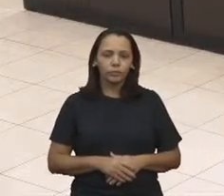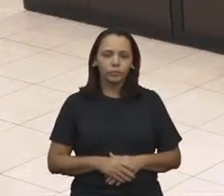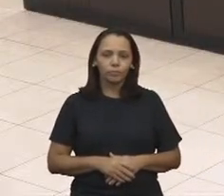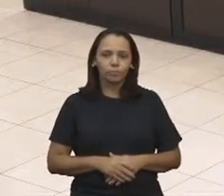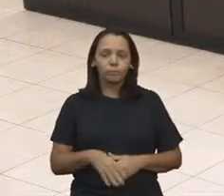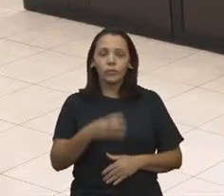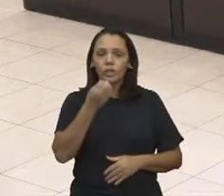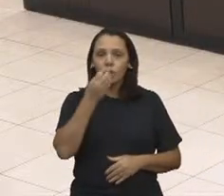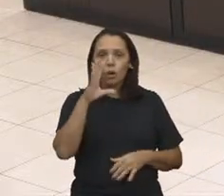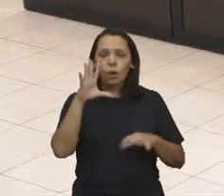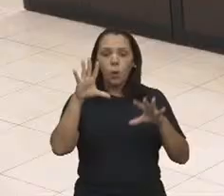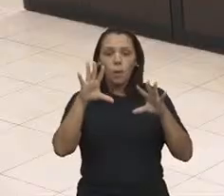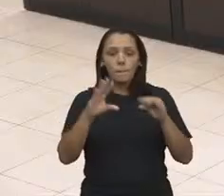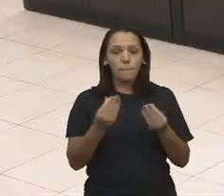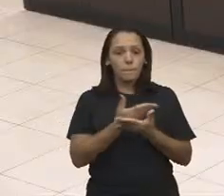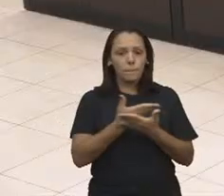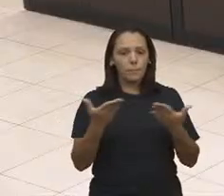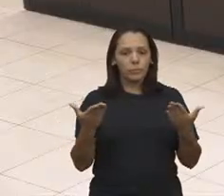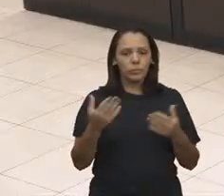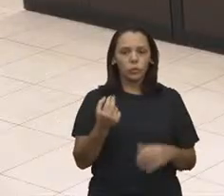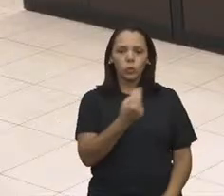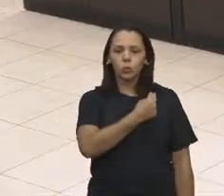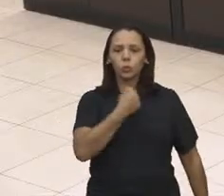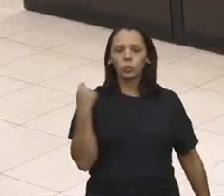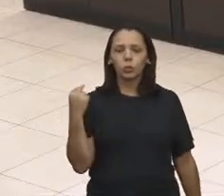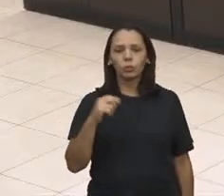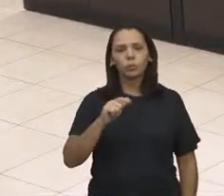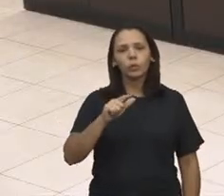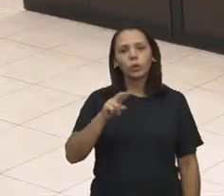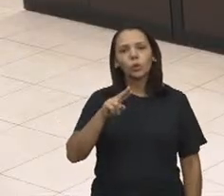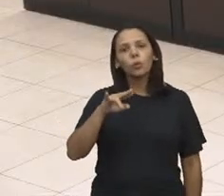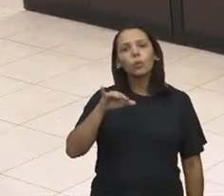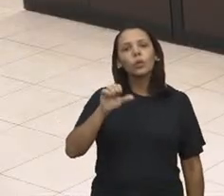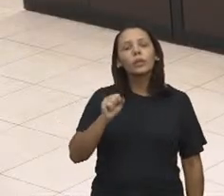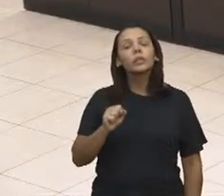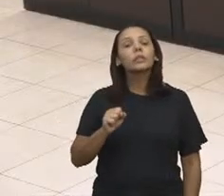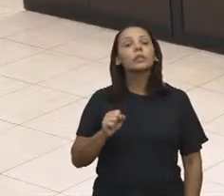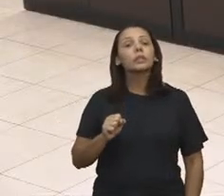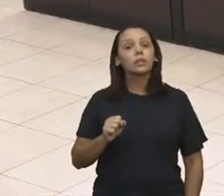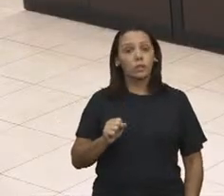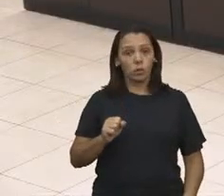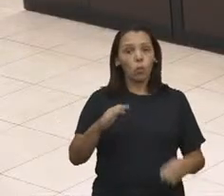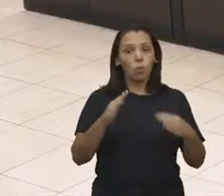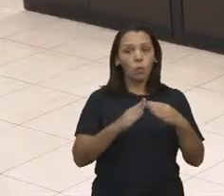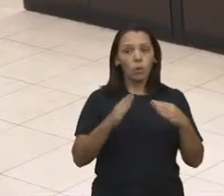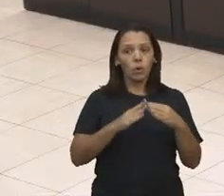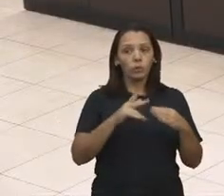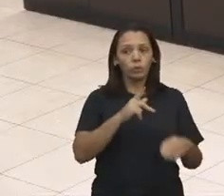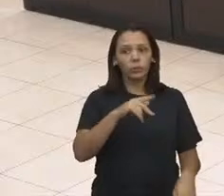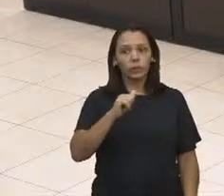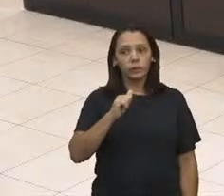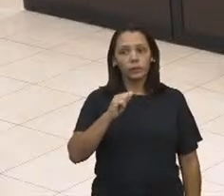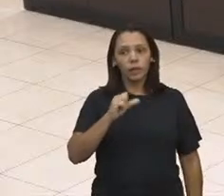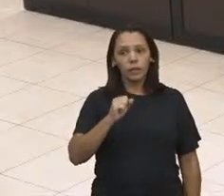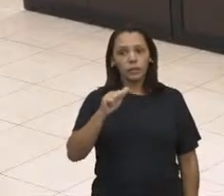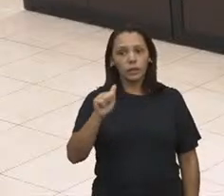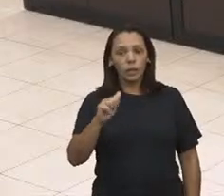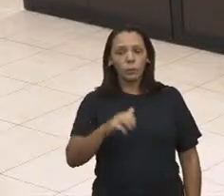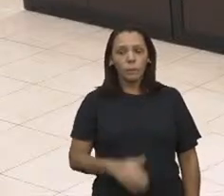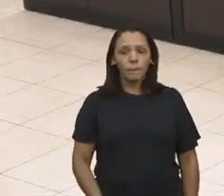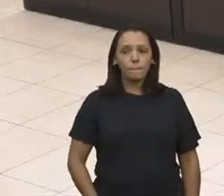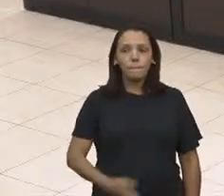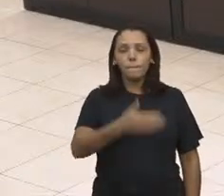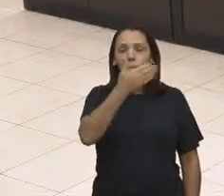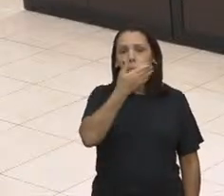Boa noite a todos. Meu nome é Luiz, moro no Parque Santo Antônio. E meu pai